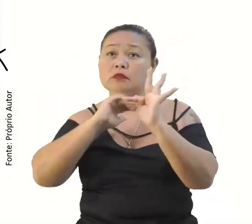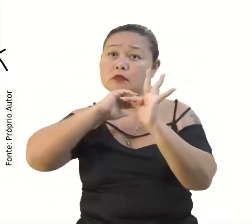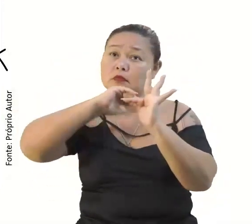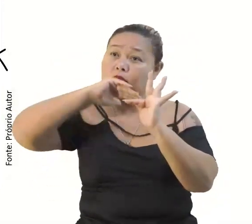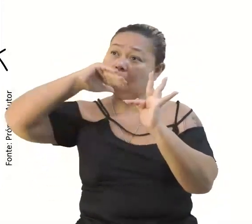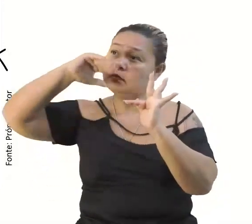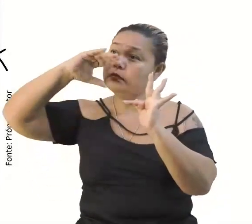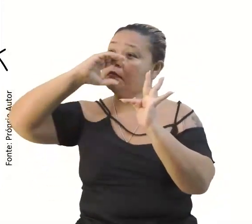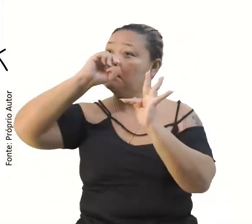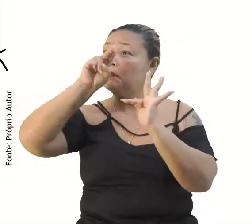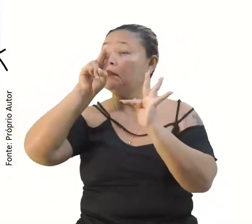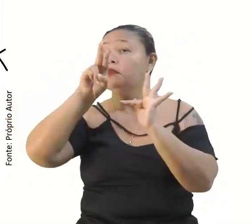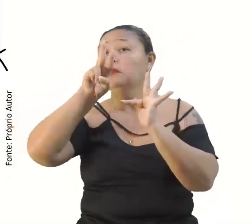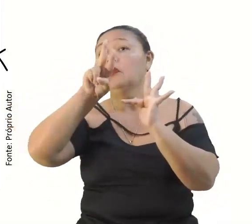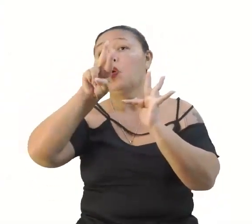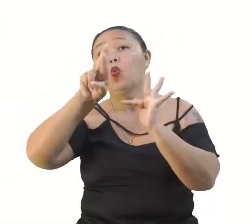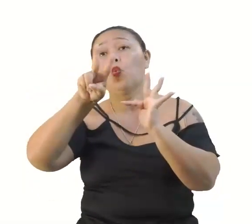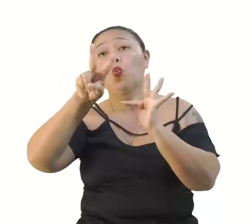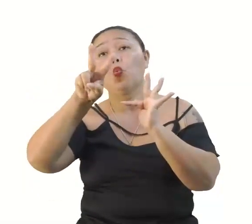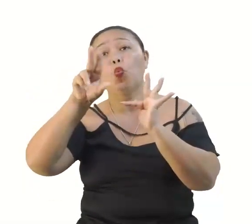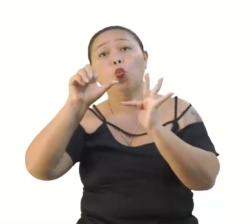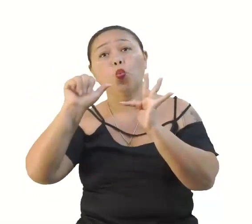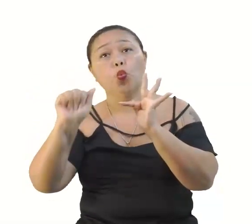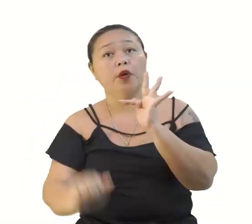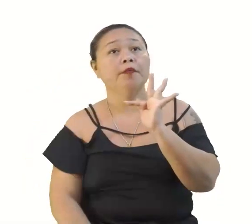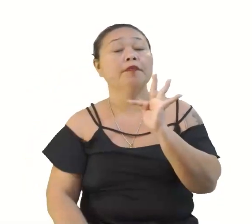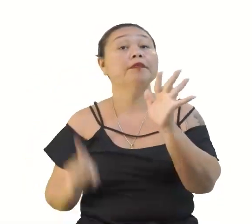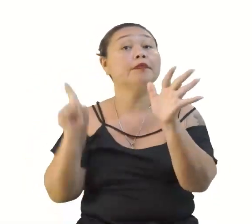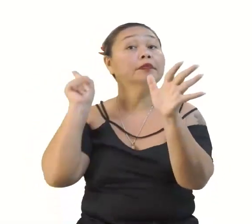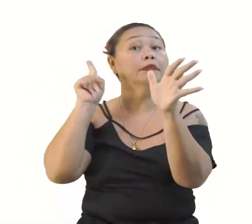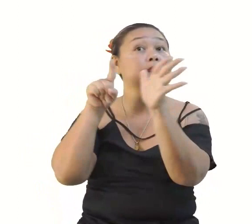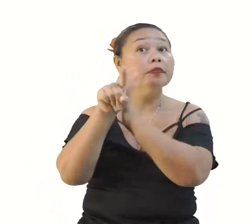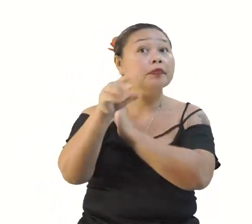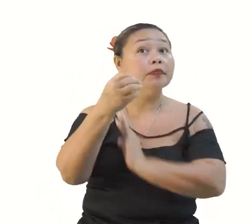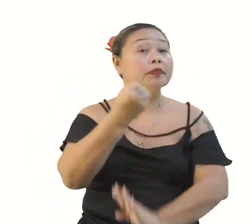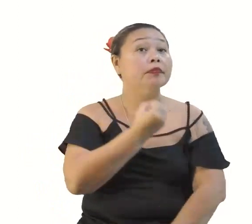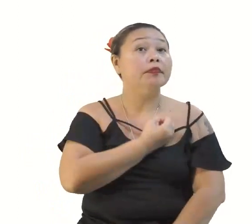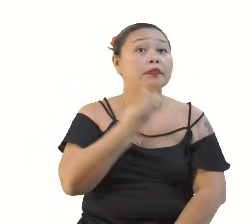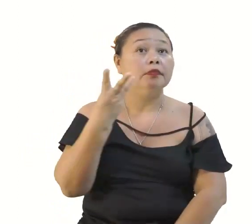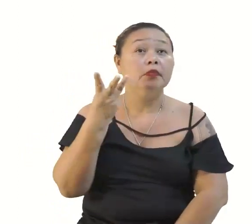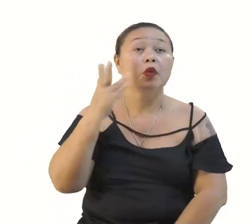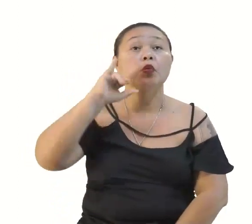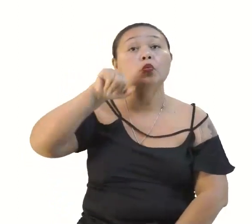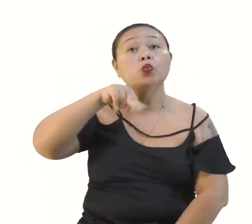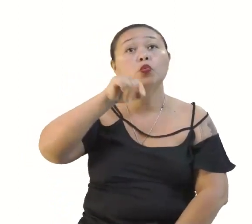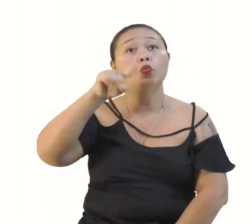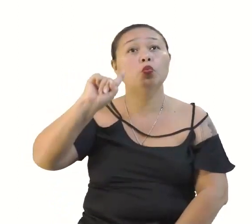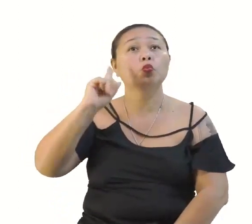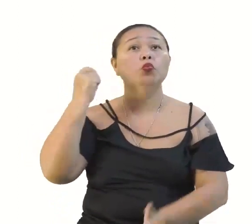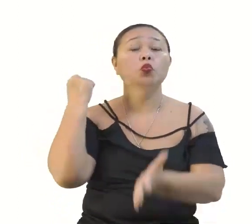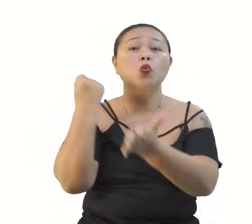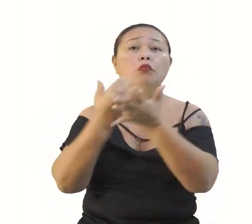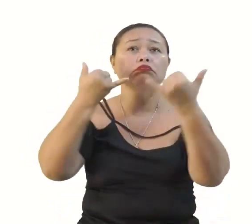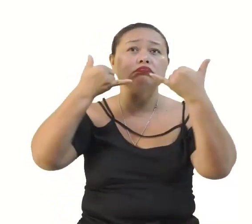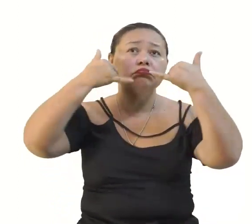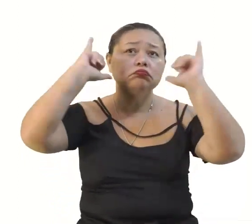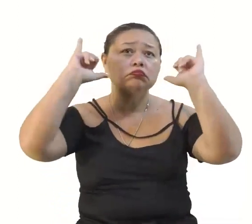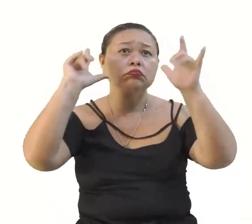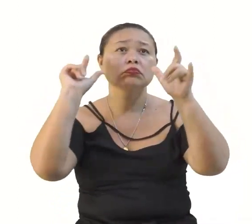curva. Beleza, vamos na questão de número 3, olha lá, seu João. Seu João comprou uma vaca que está